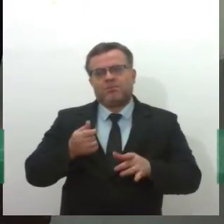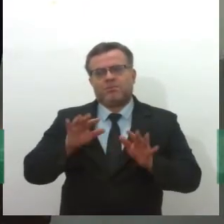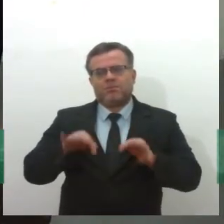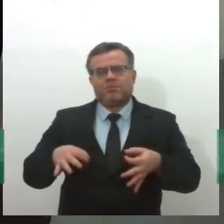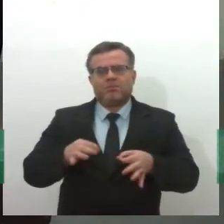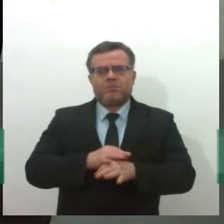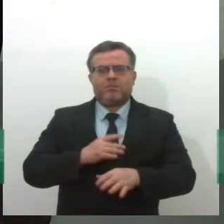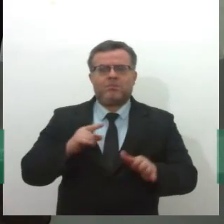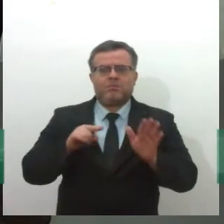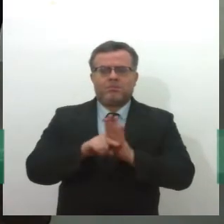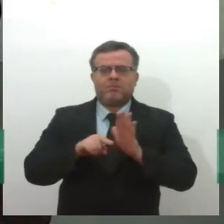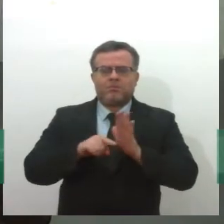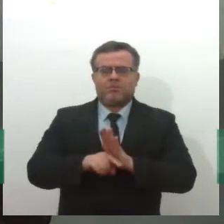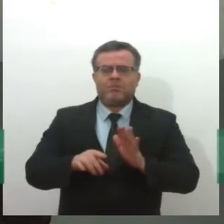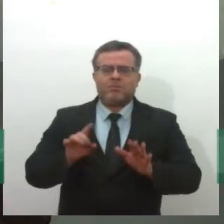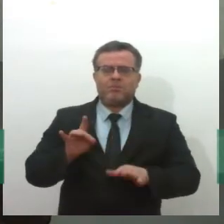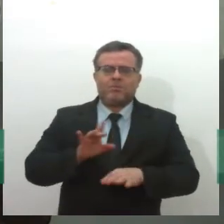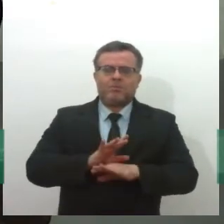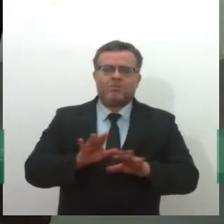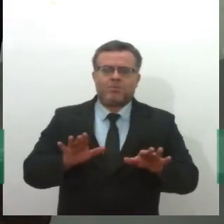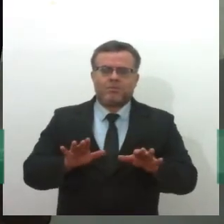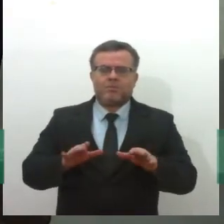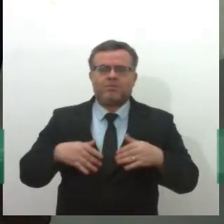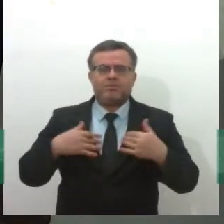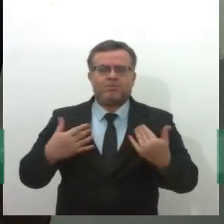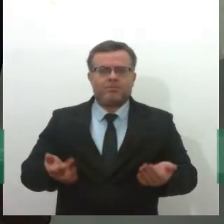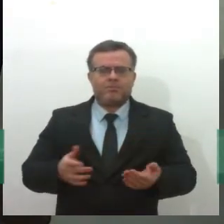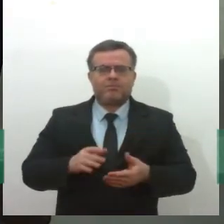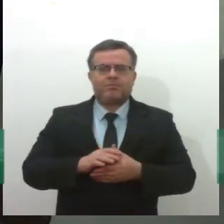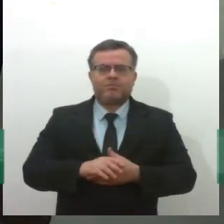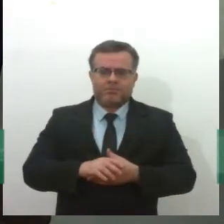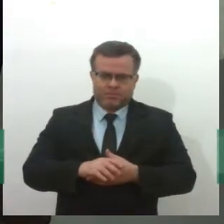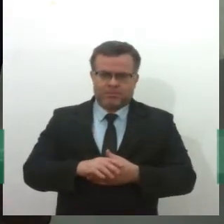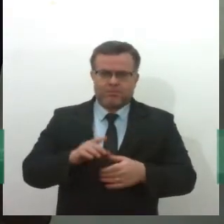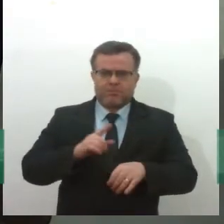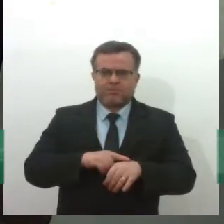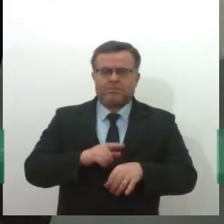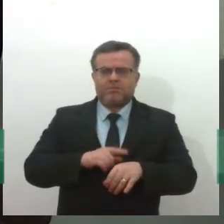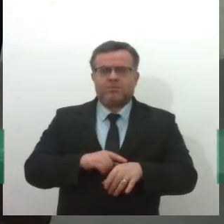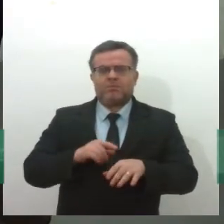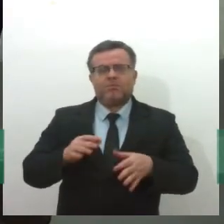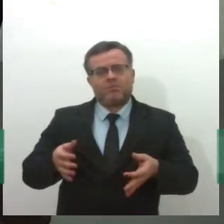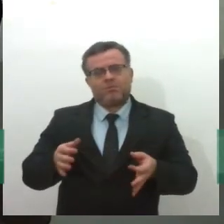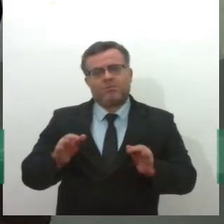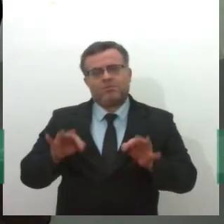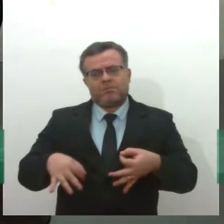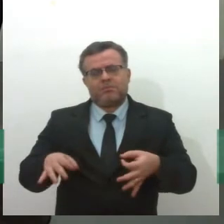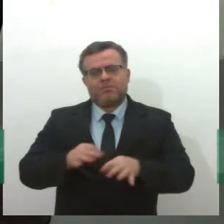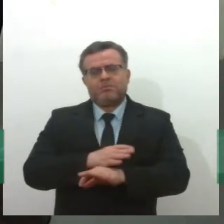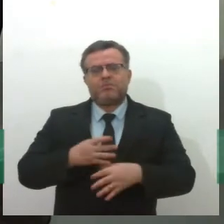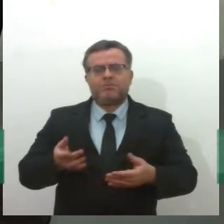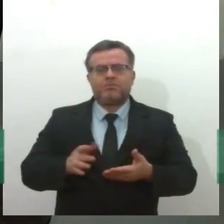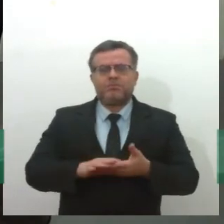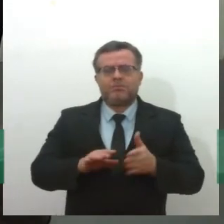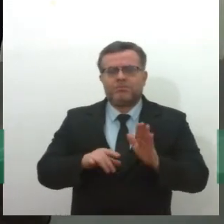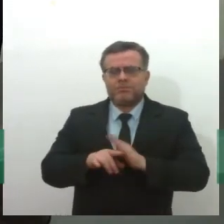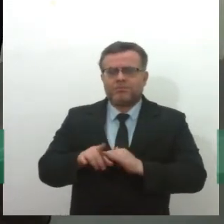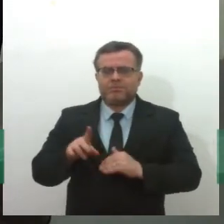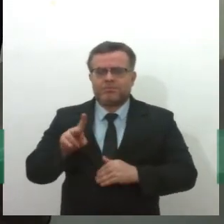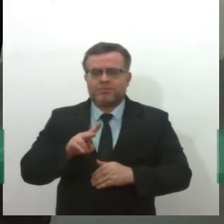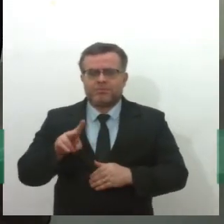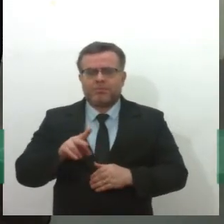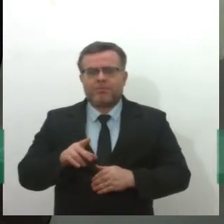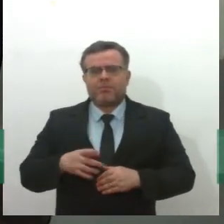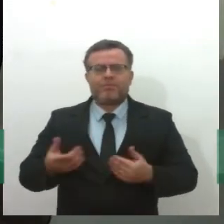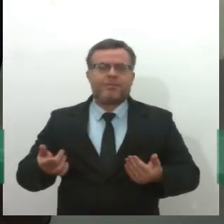duas últimas perguntinhas aqui. Estou em cima do meu limite de tempo, né? Vou fazer essa pergunta específica para você, né?